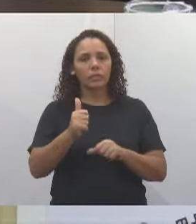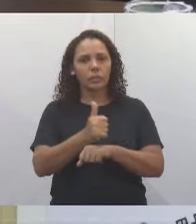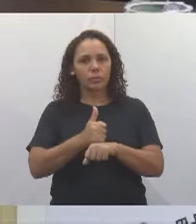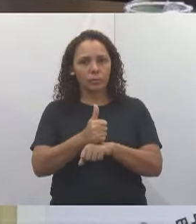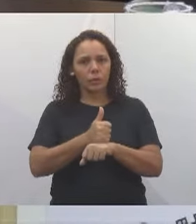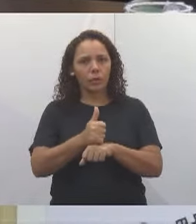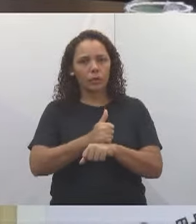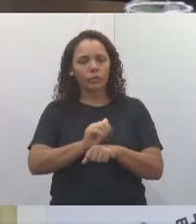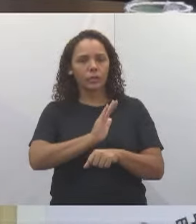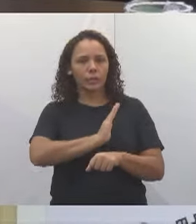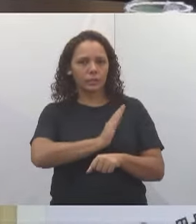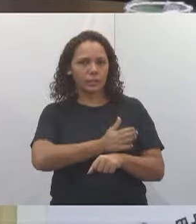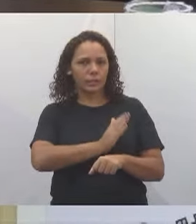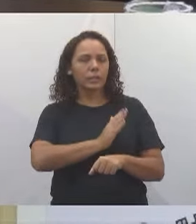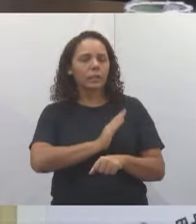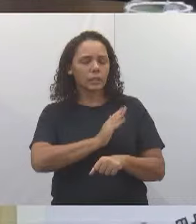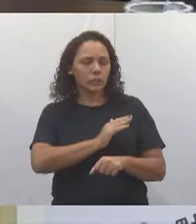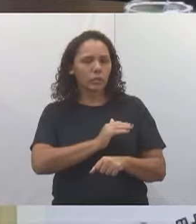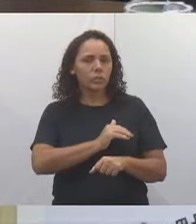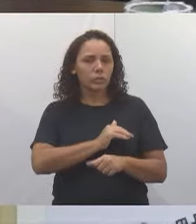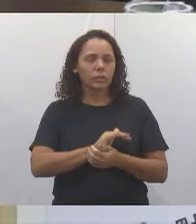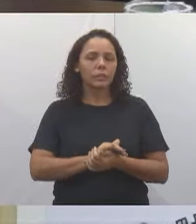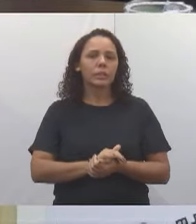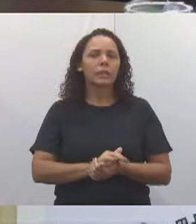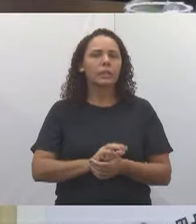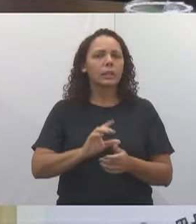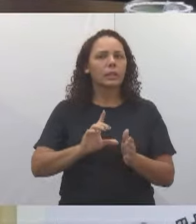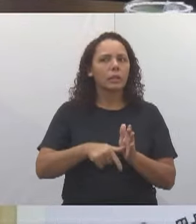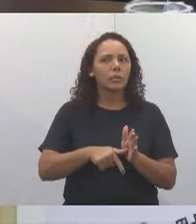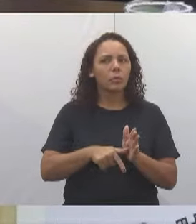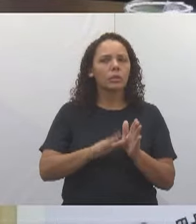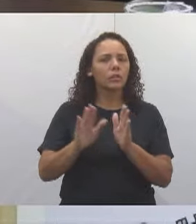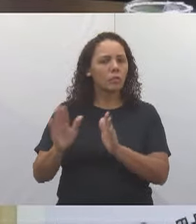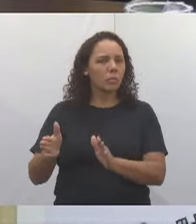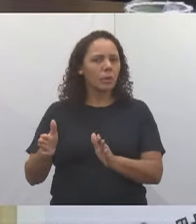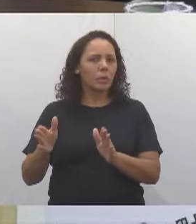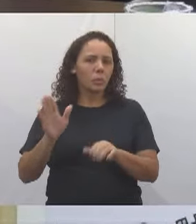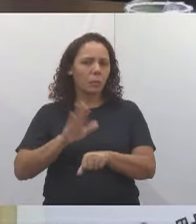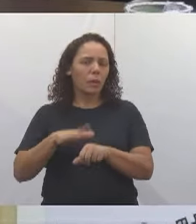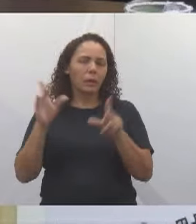uma época bem feliz da minha vida. Depois a gente teve um período muito complicado.